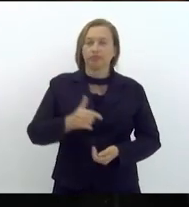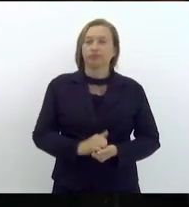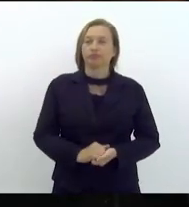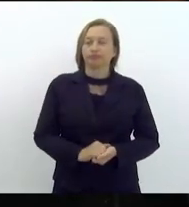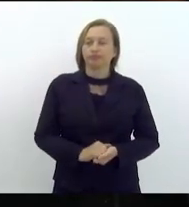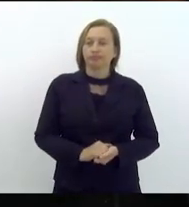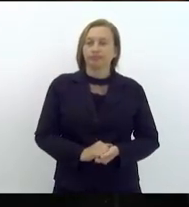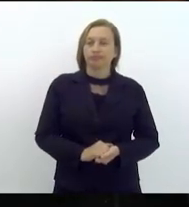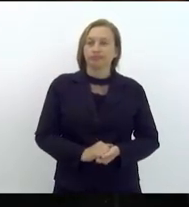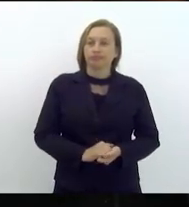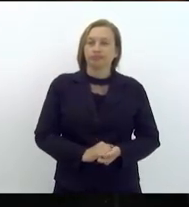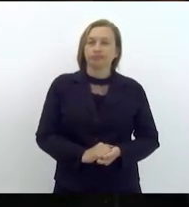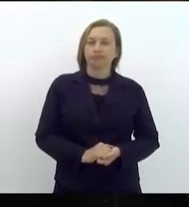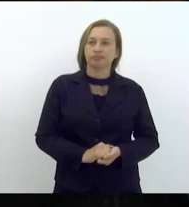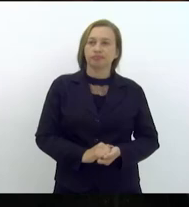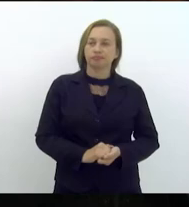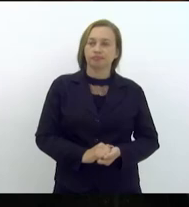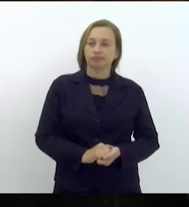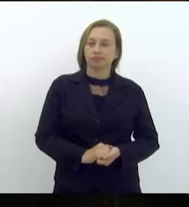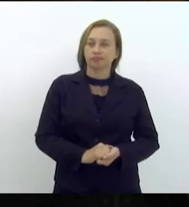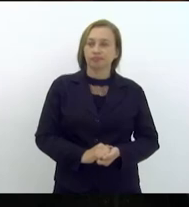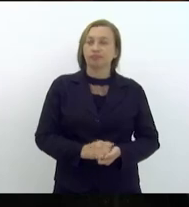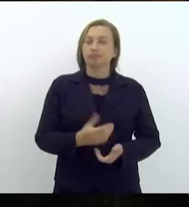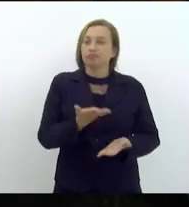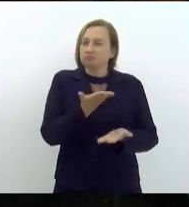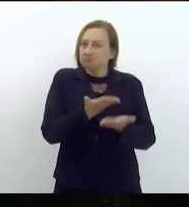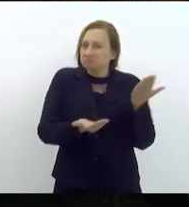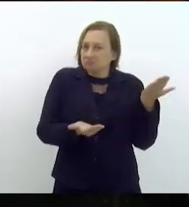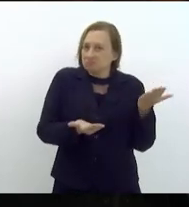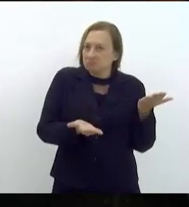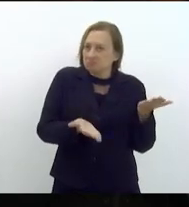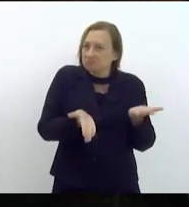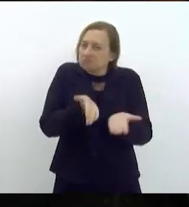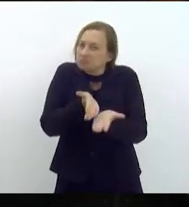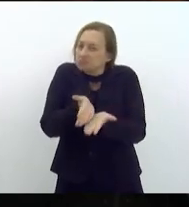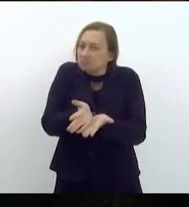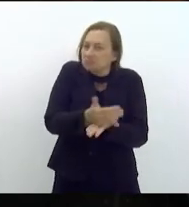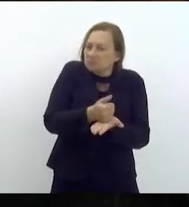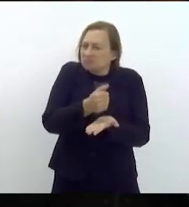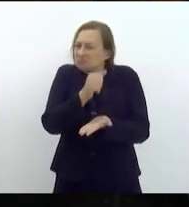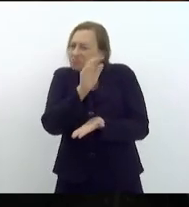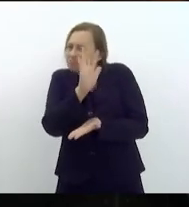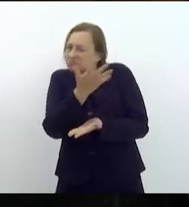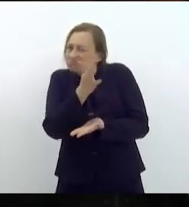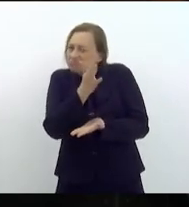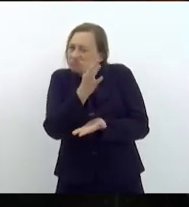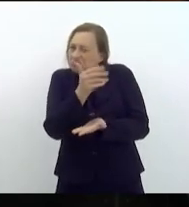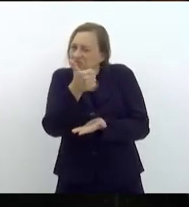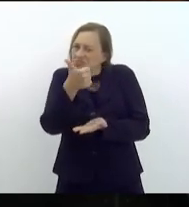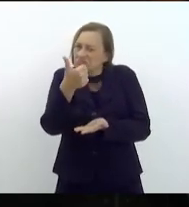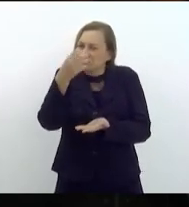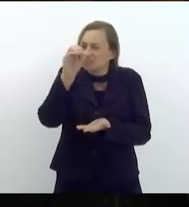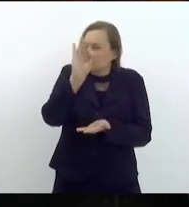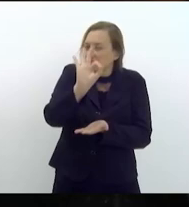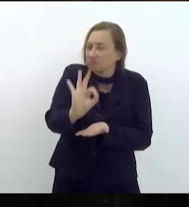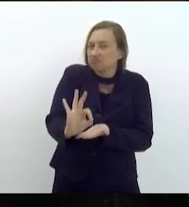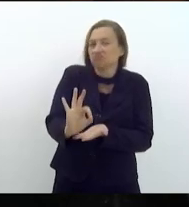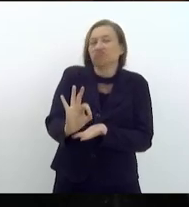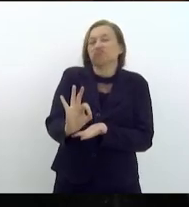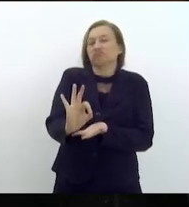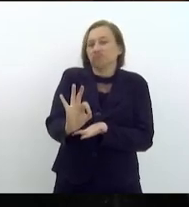no barato estamos perdendo de receita no mínimo 10%